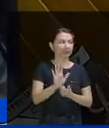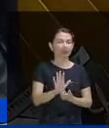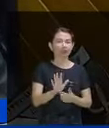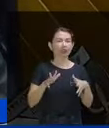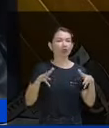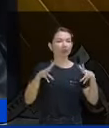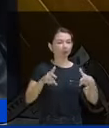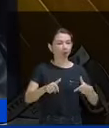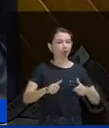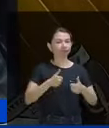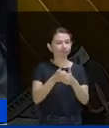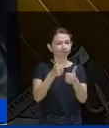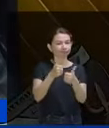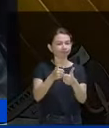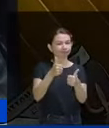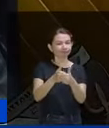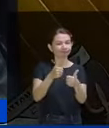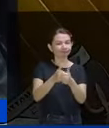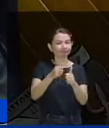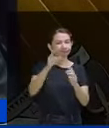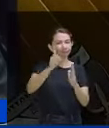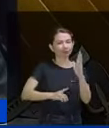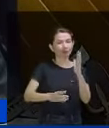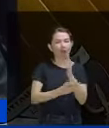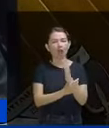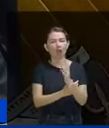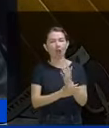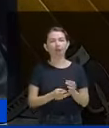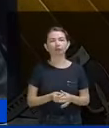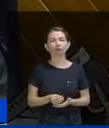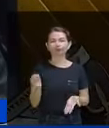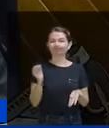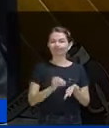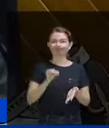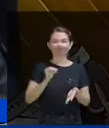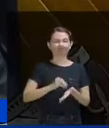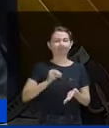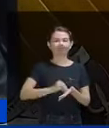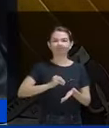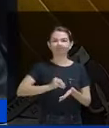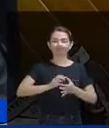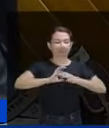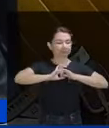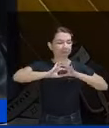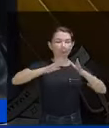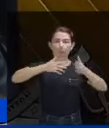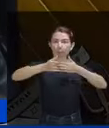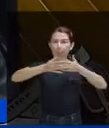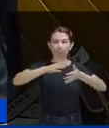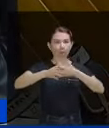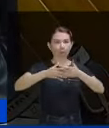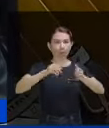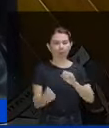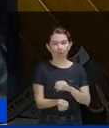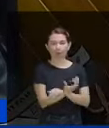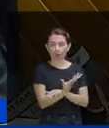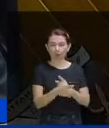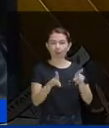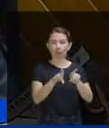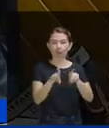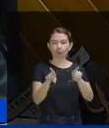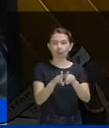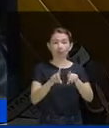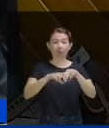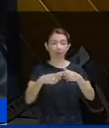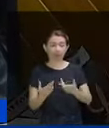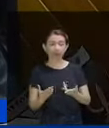toda tentativa de fazer garantir tal direito é deficitária e dá aso para todo tipo de fraude. Nisso também